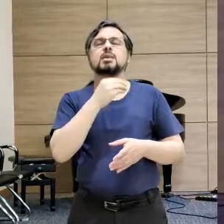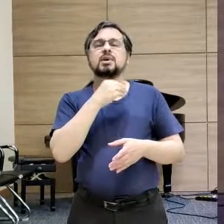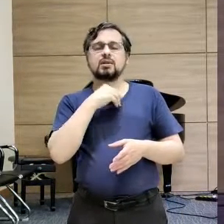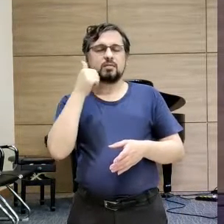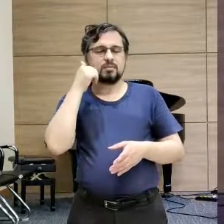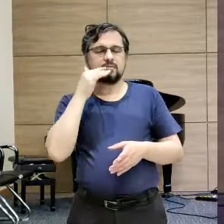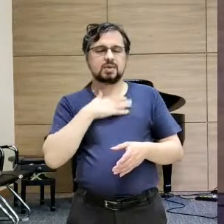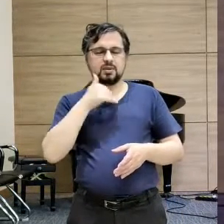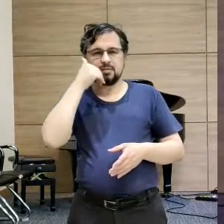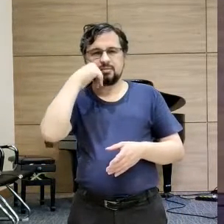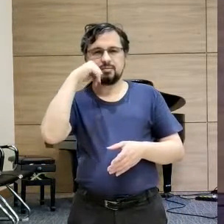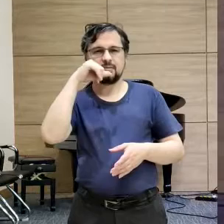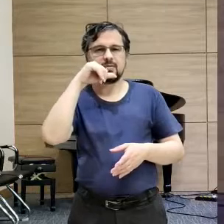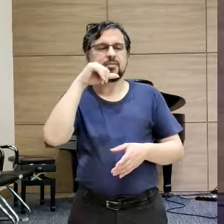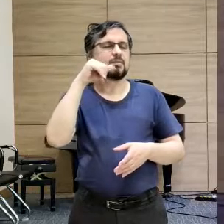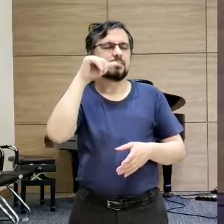concebeu.